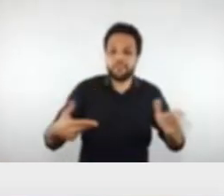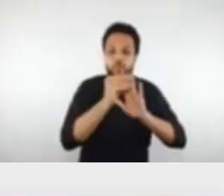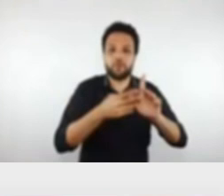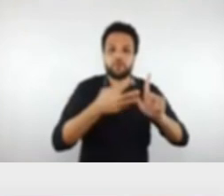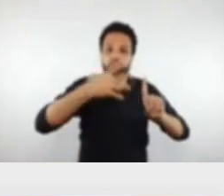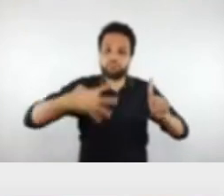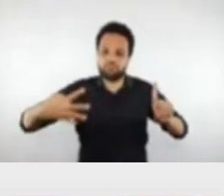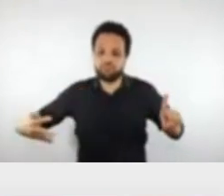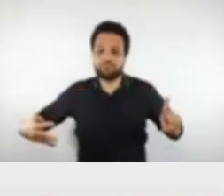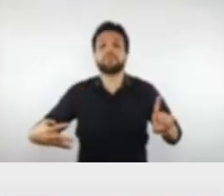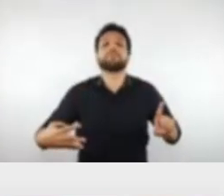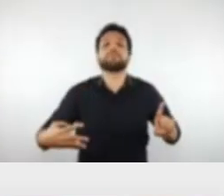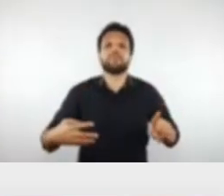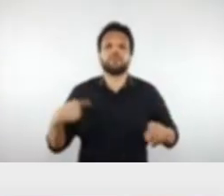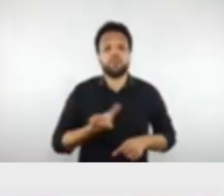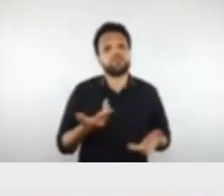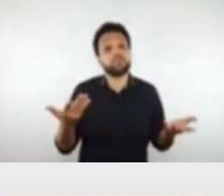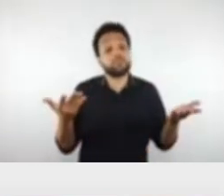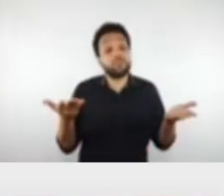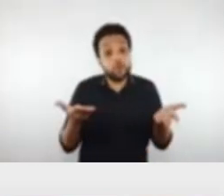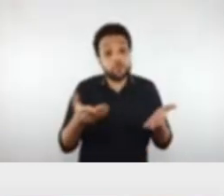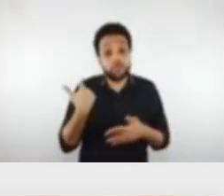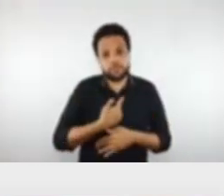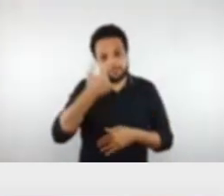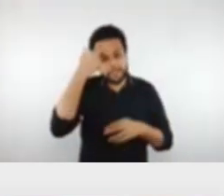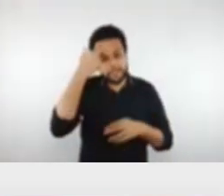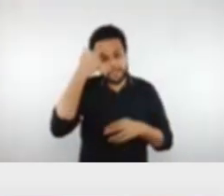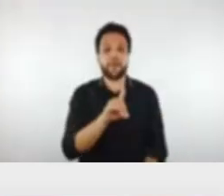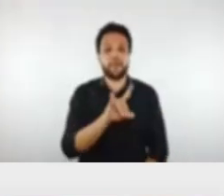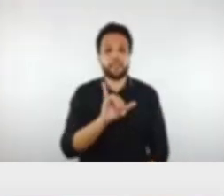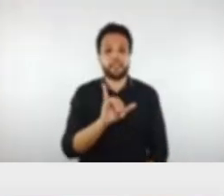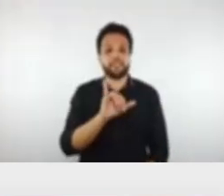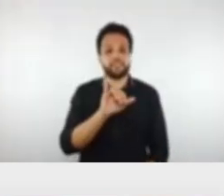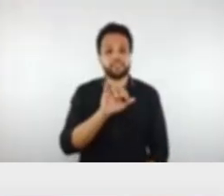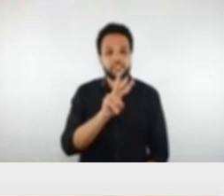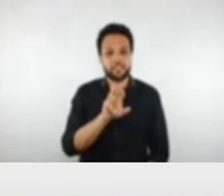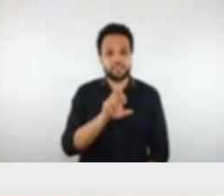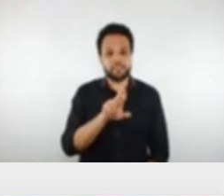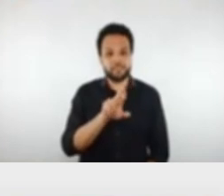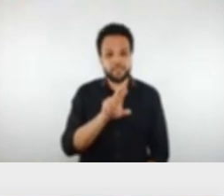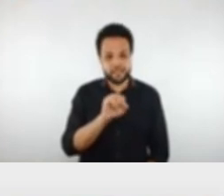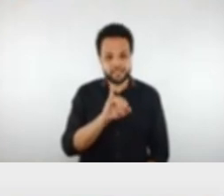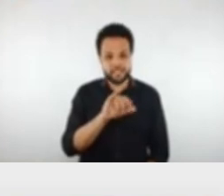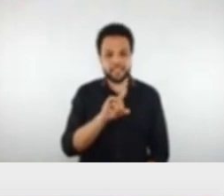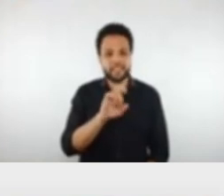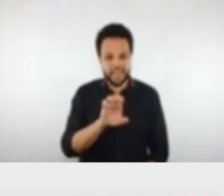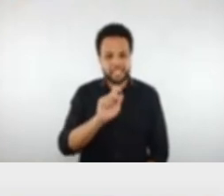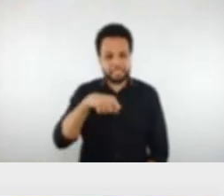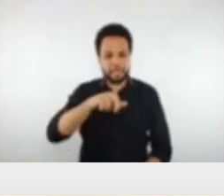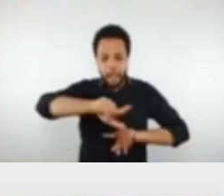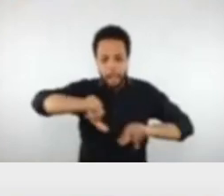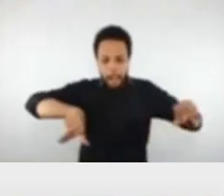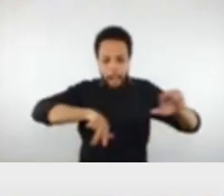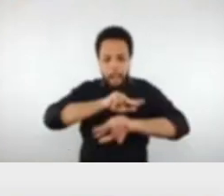mundo. Então, quando a gente fala de diversidade, naturalmente a gente está falando de tribos, às vezes, mas que são tribos